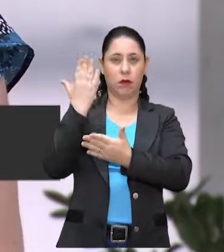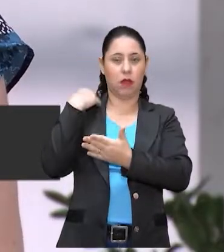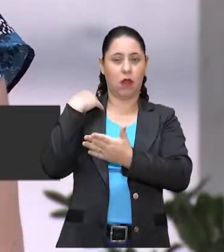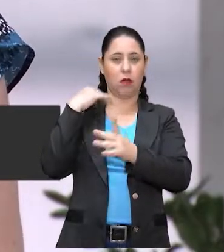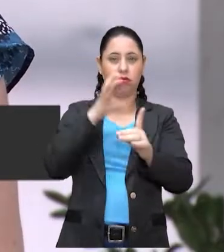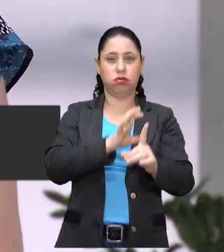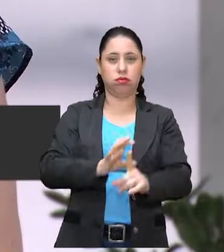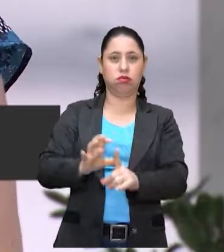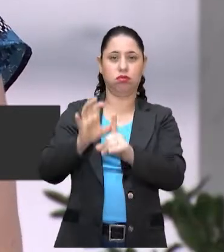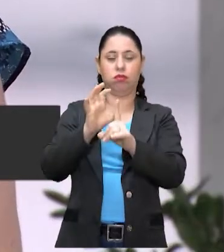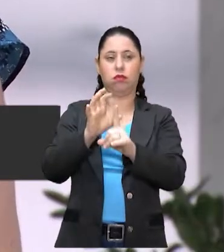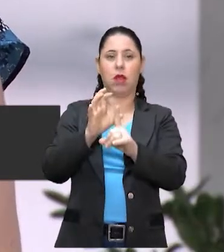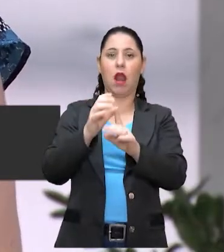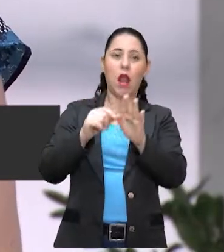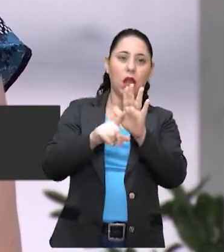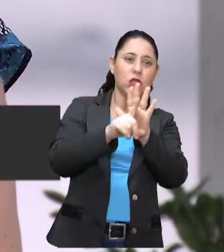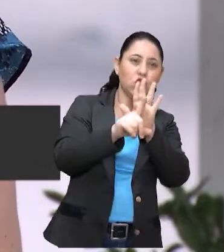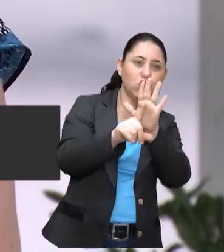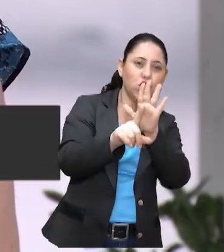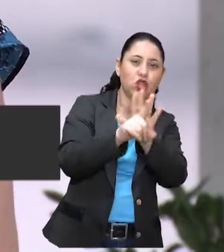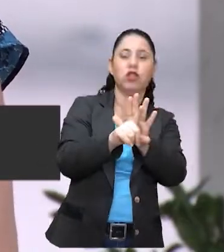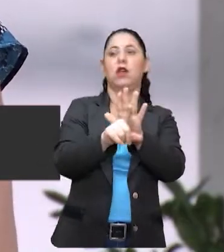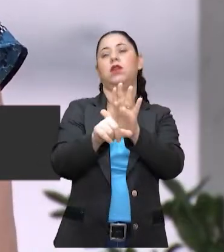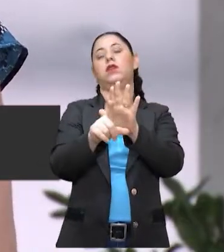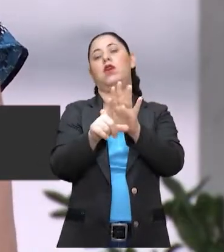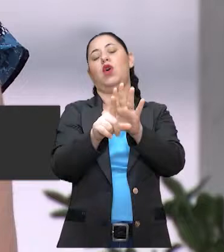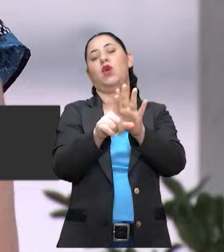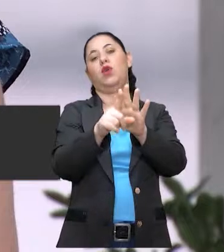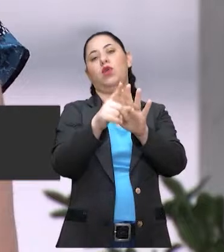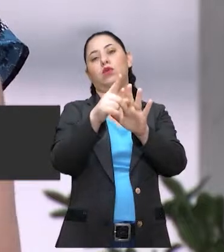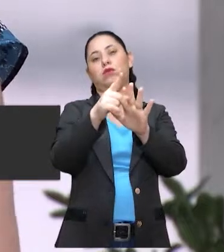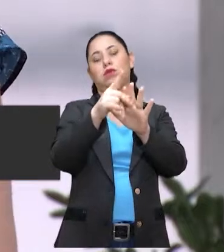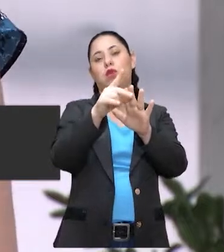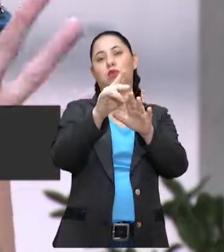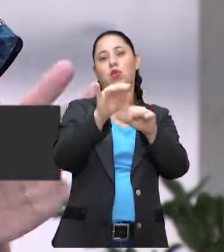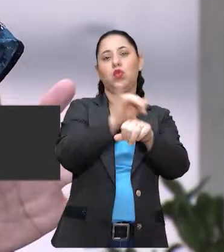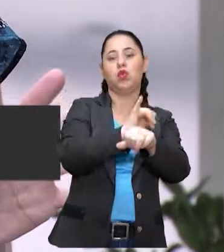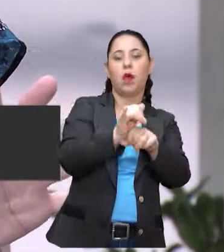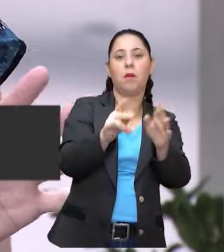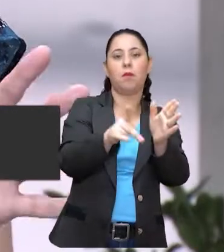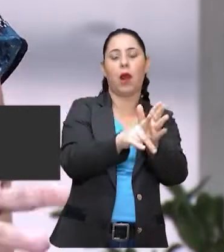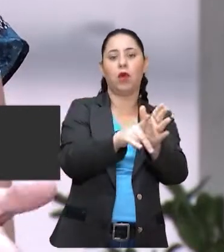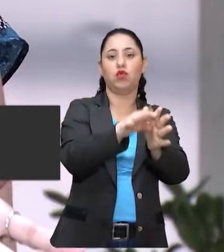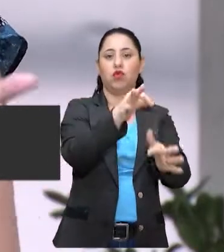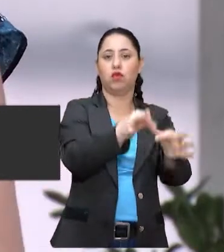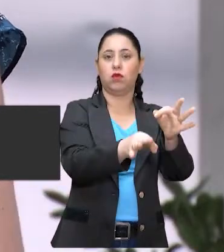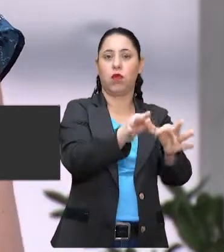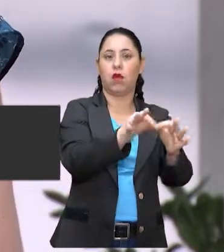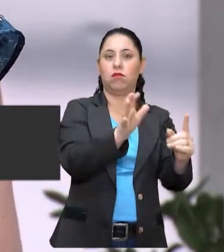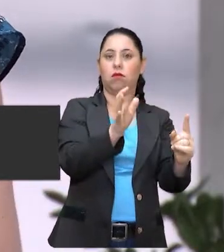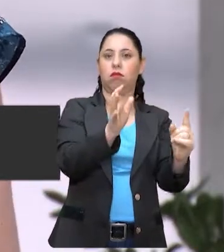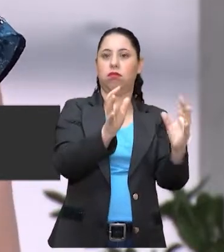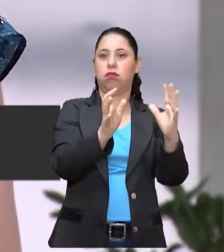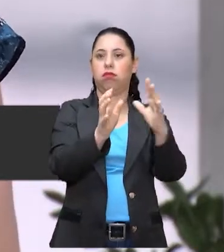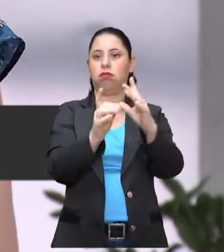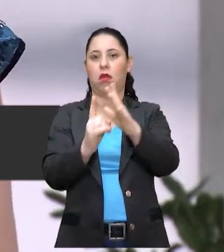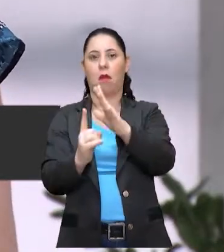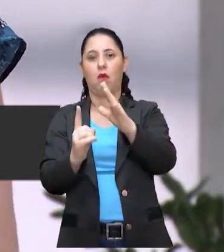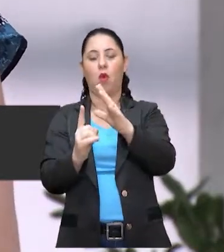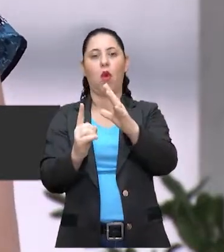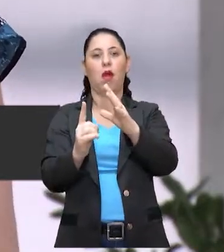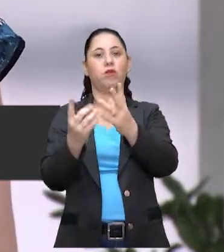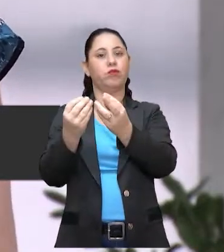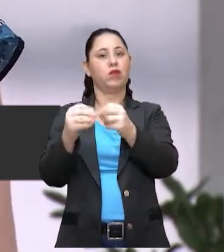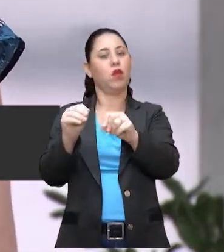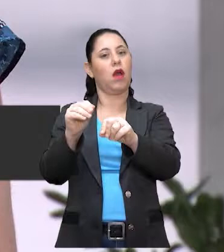grande interferência de legislações e outros instrumentos da área do juridiquês, justamente afetando e